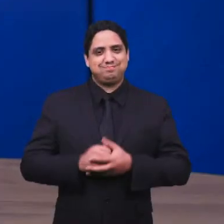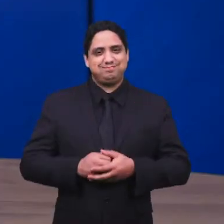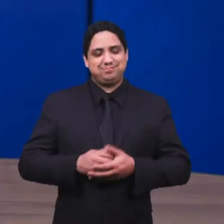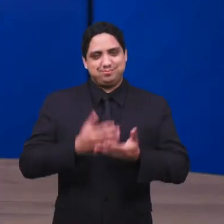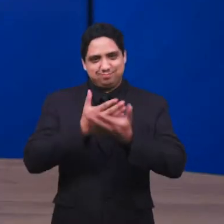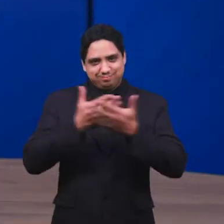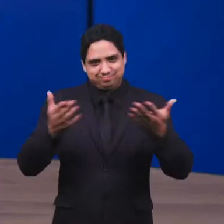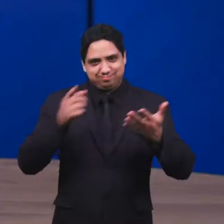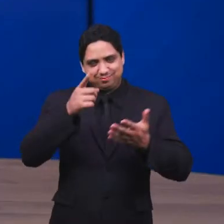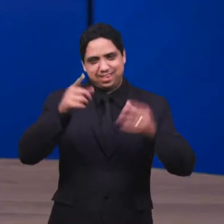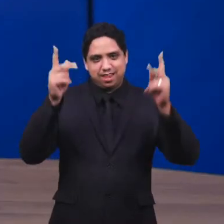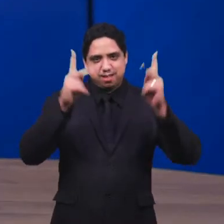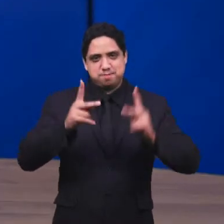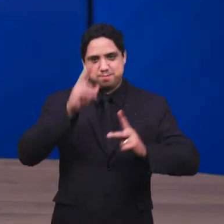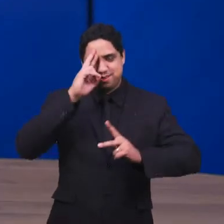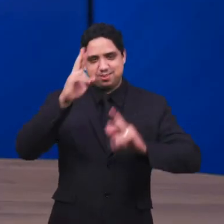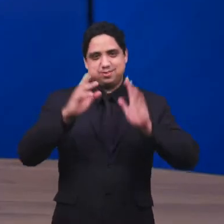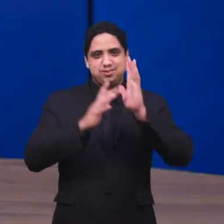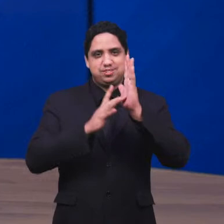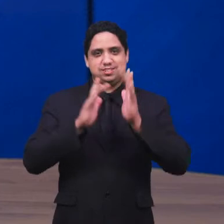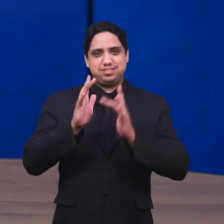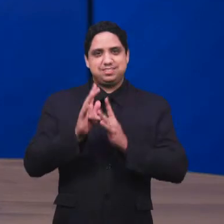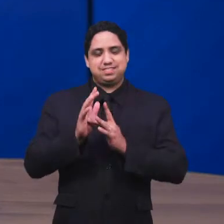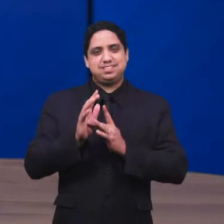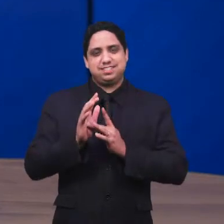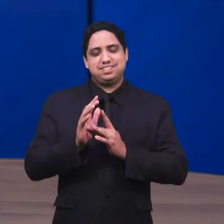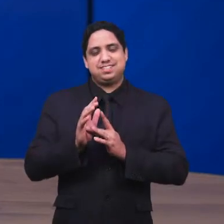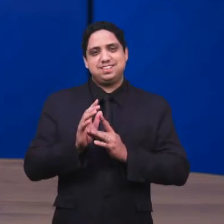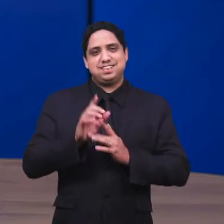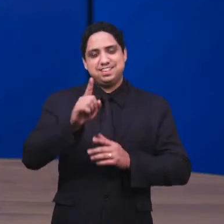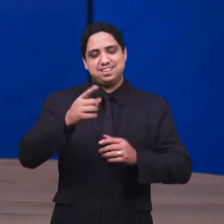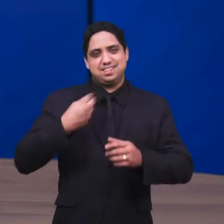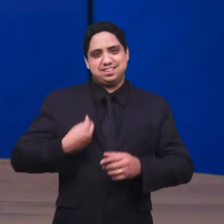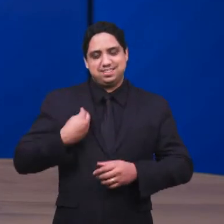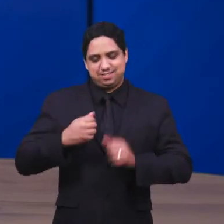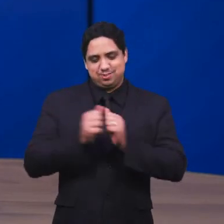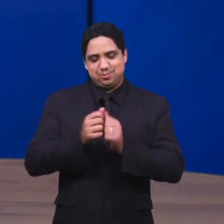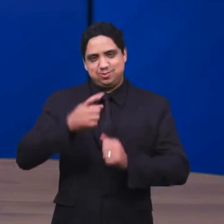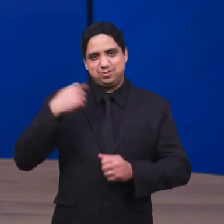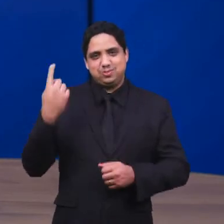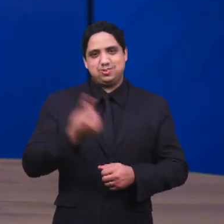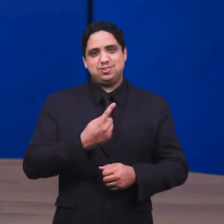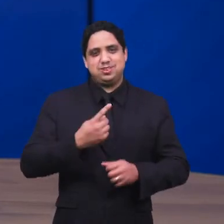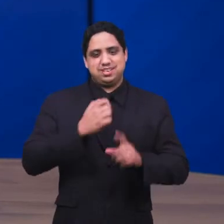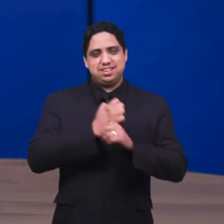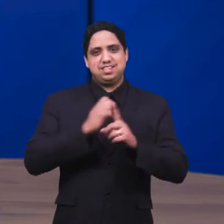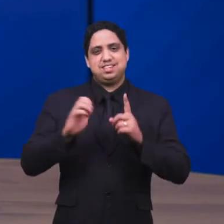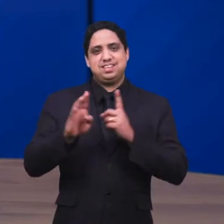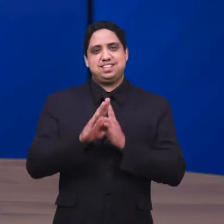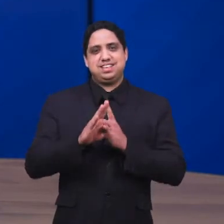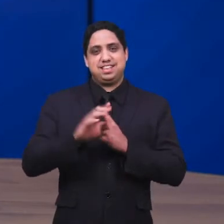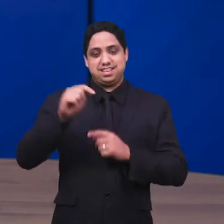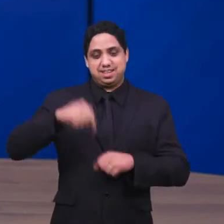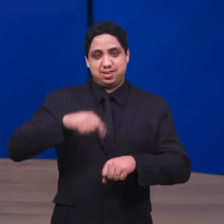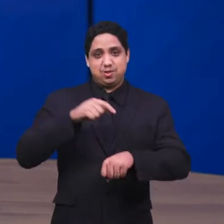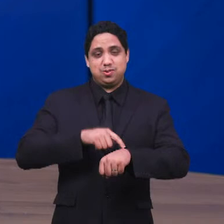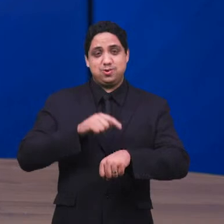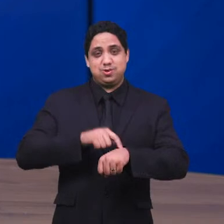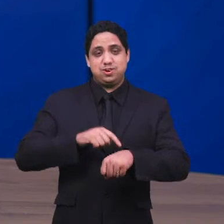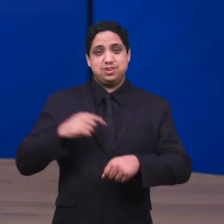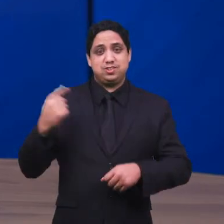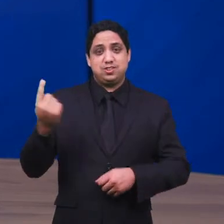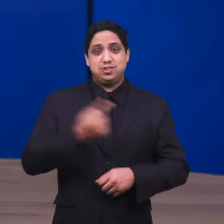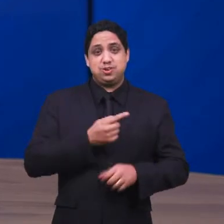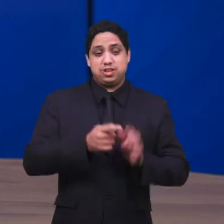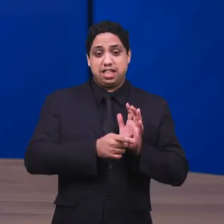Olá, eu quero cumprimentar a você com a paz do Senhor Jesus, ao irmão, à irmã que está participando conosco desta Escola Bíblica Dominical, neste horário